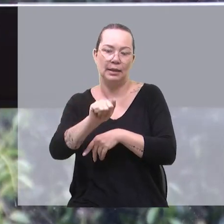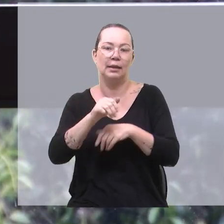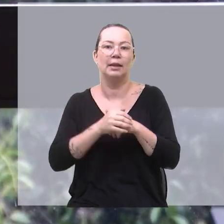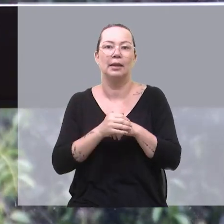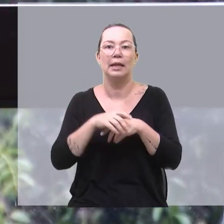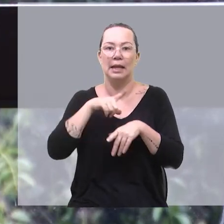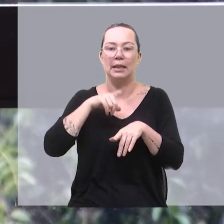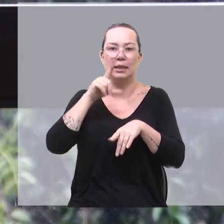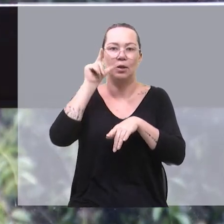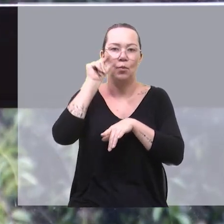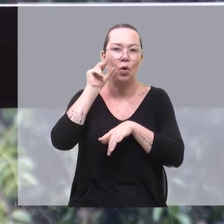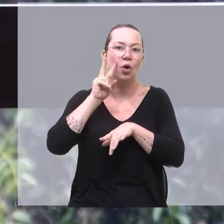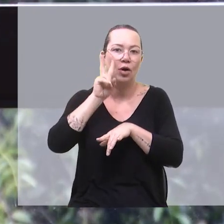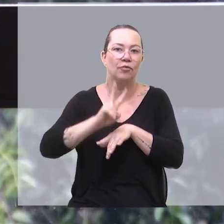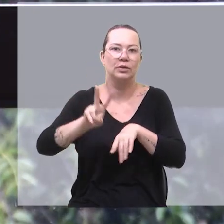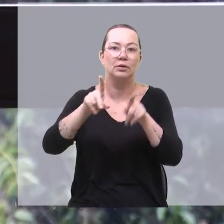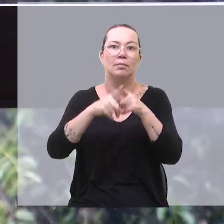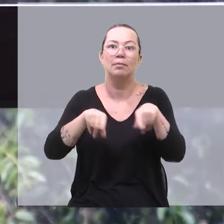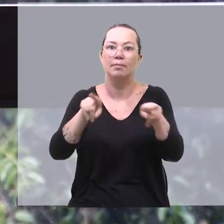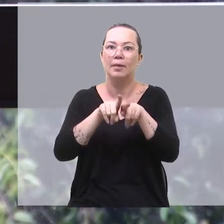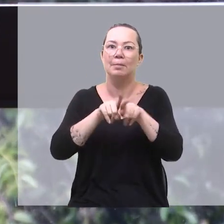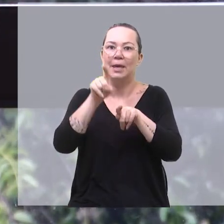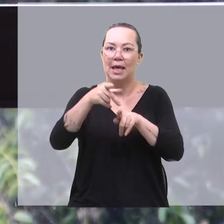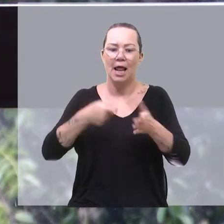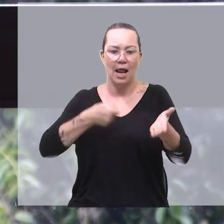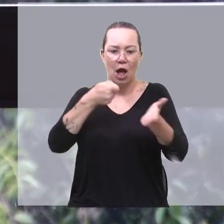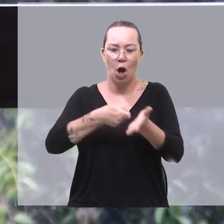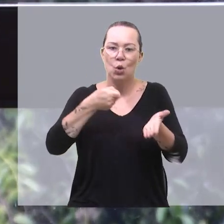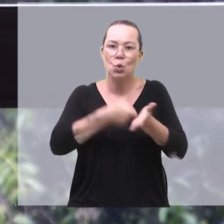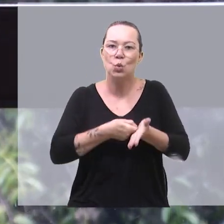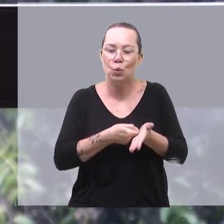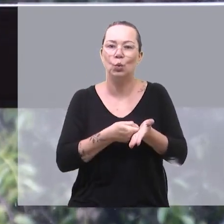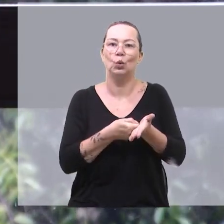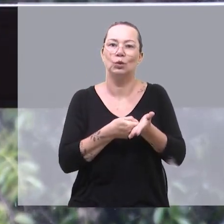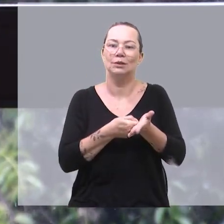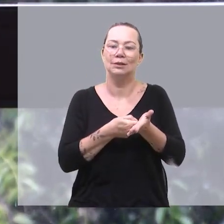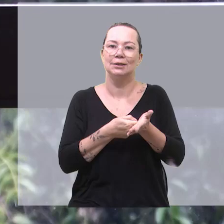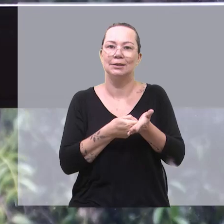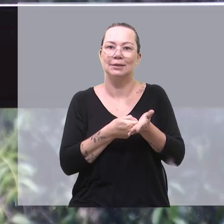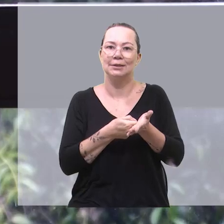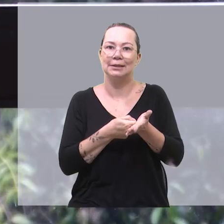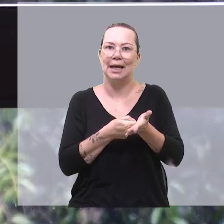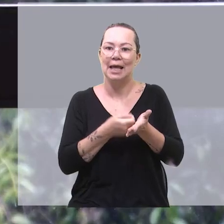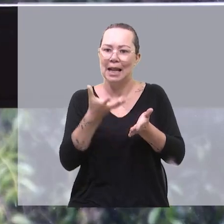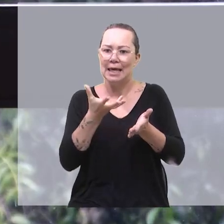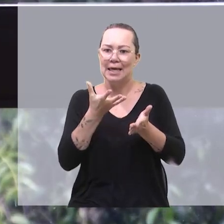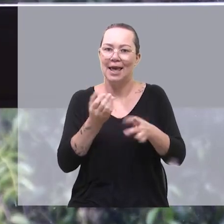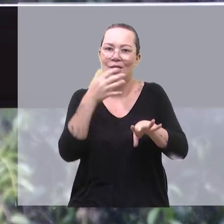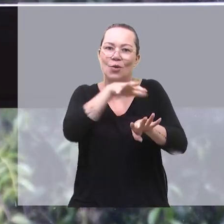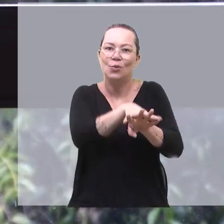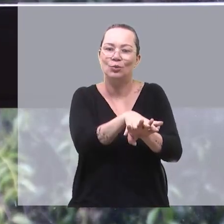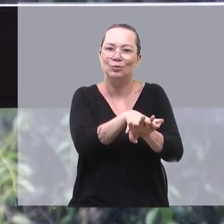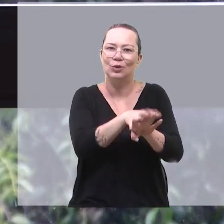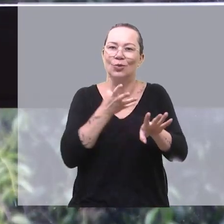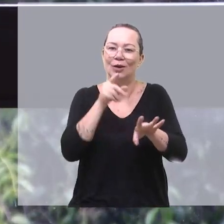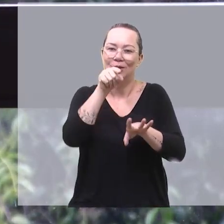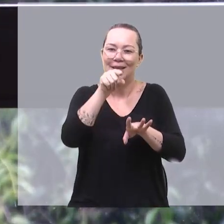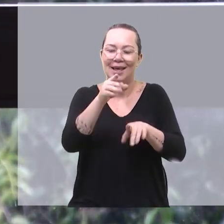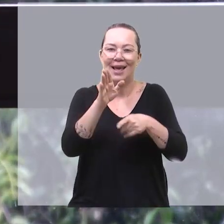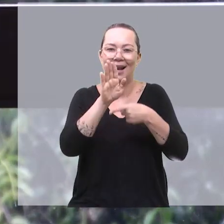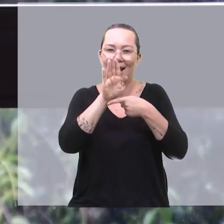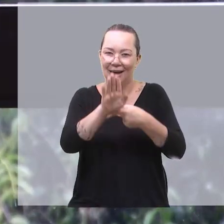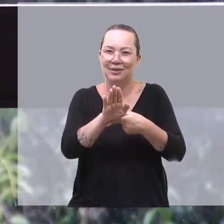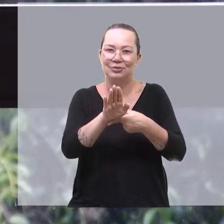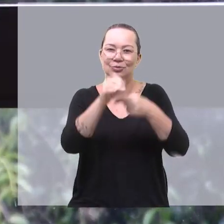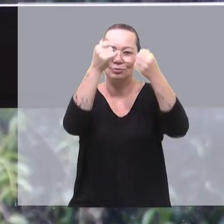Bianchi tem baixa visão, mas além disso ela é uma ativista da causa da inclusão. E eu quero que ela